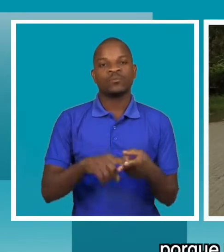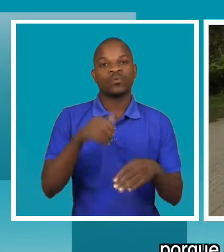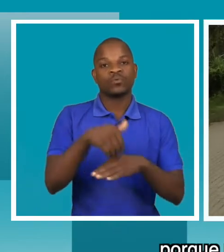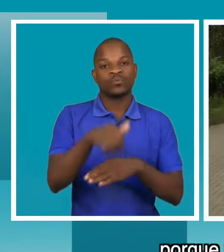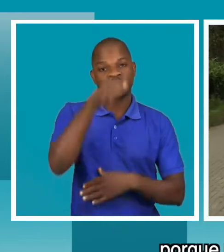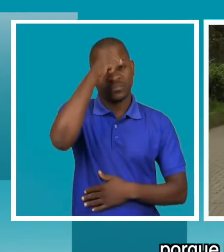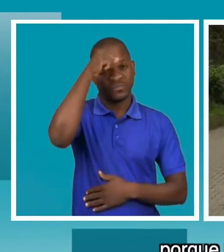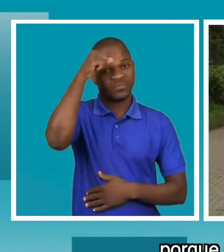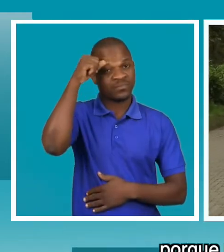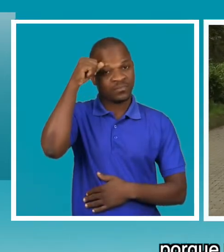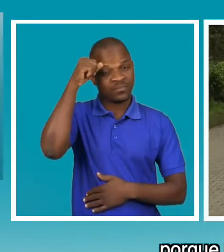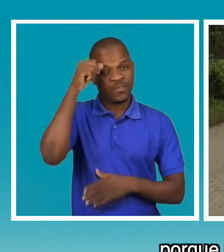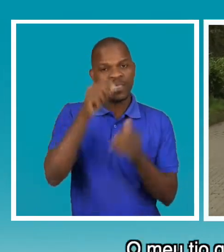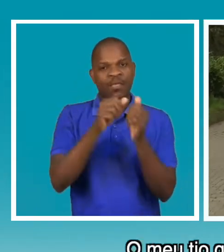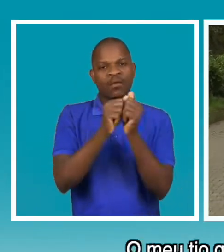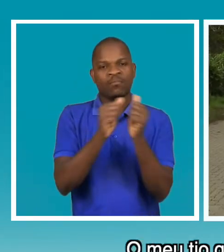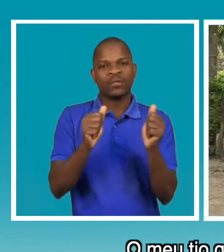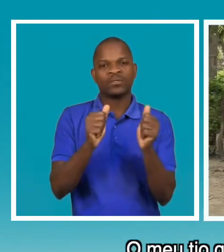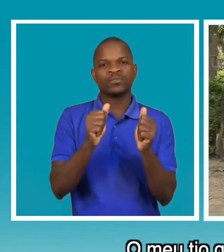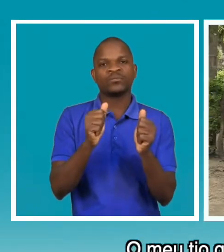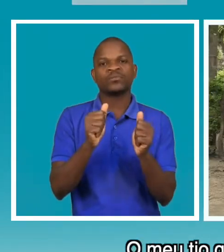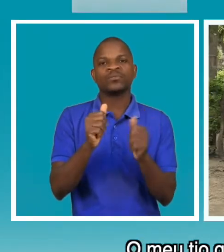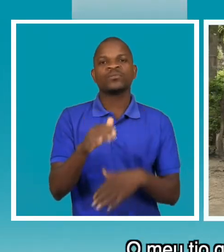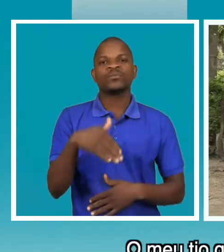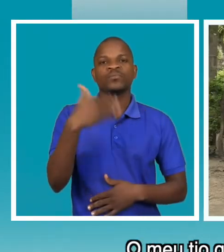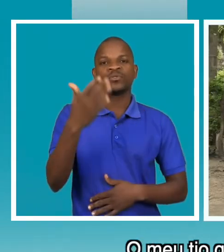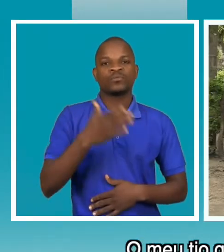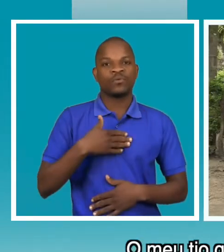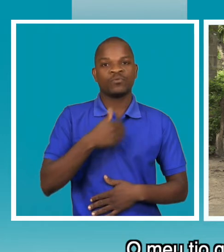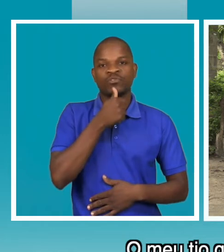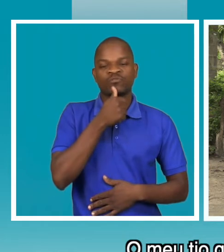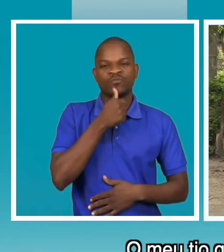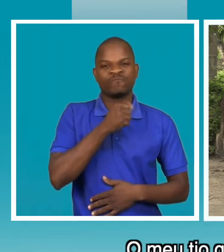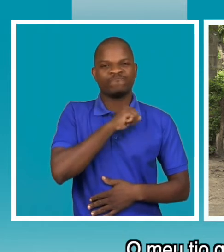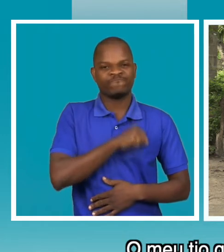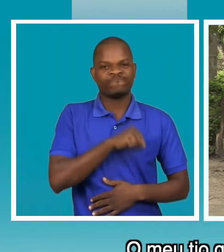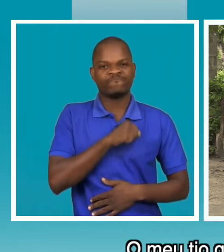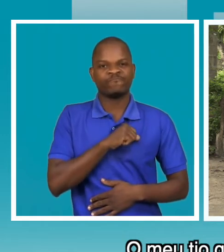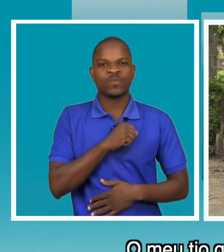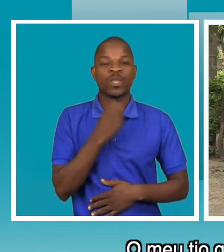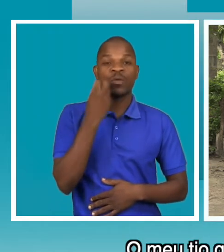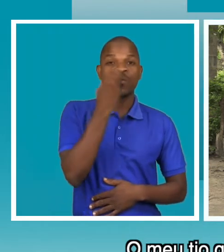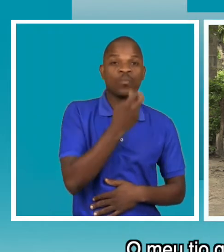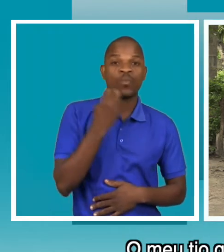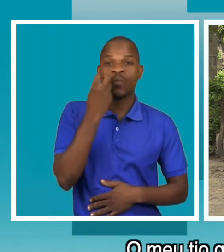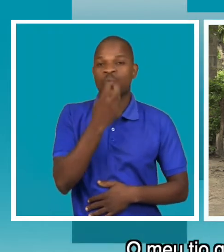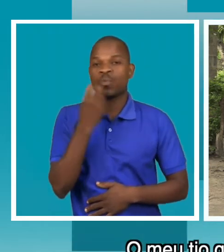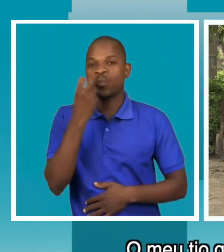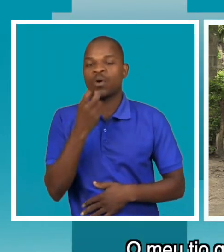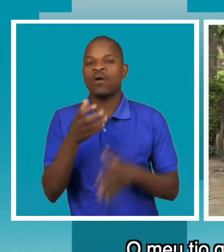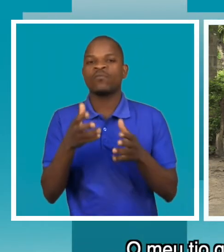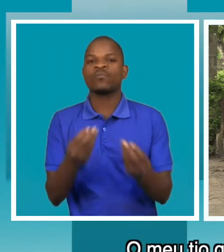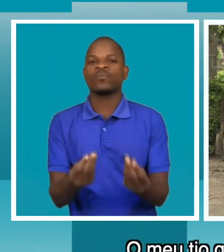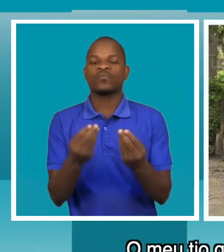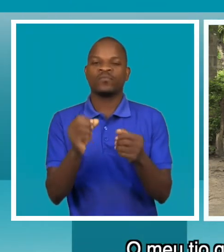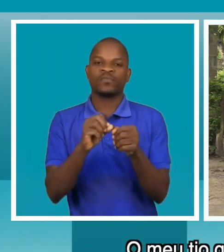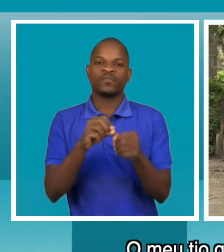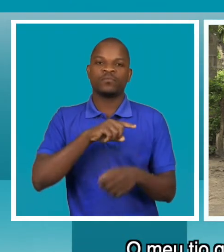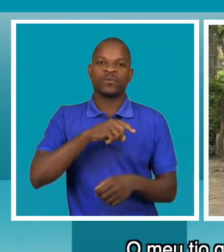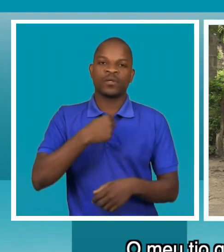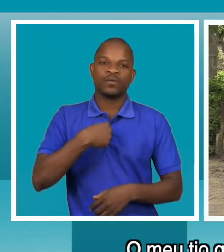de como estudar. Mas, andando em conta, que meu tio acabou lutando, que eu queria que eu